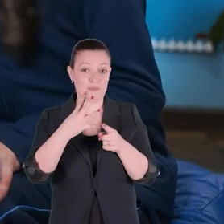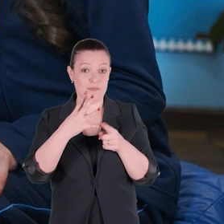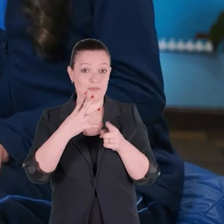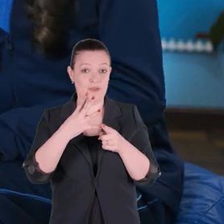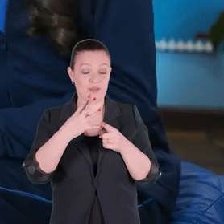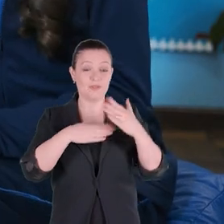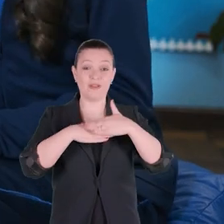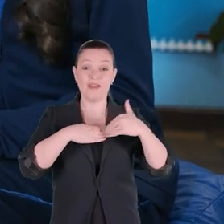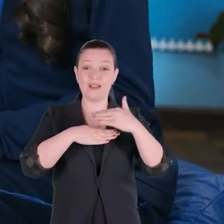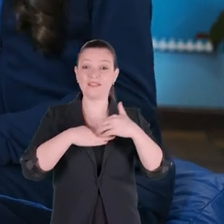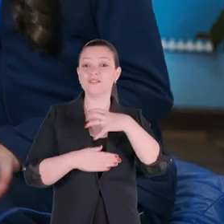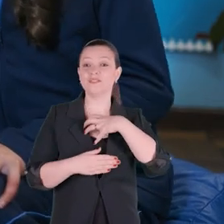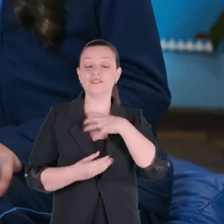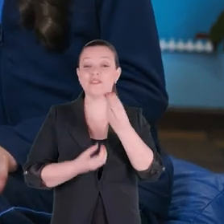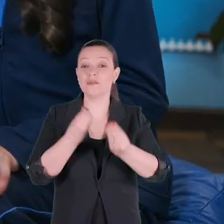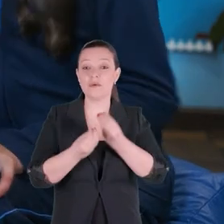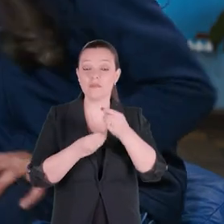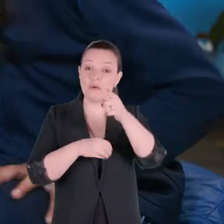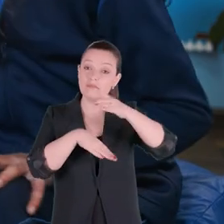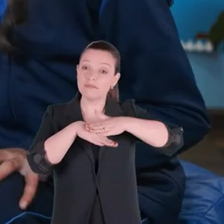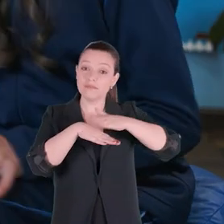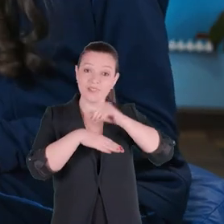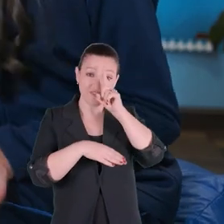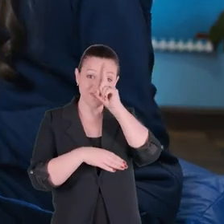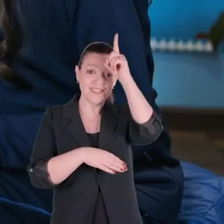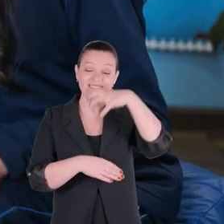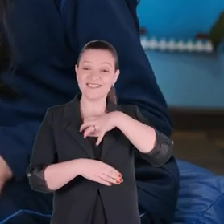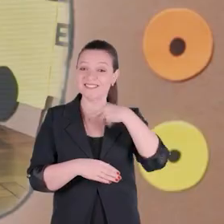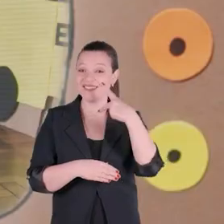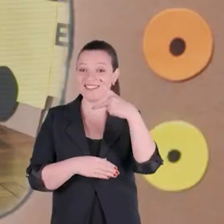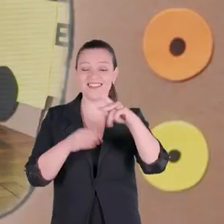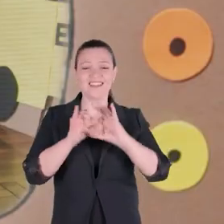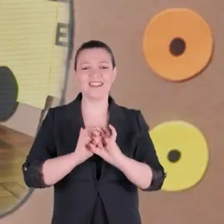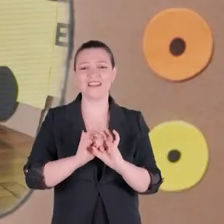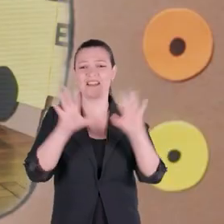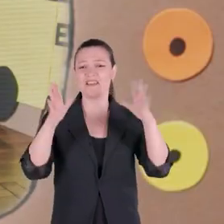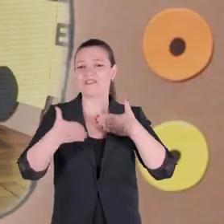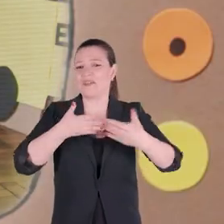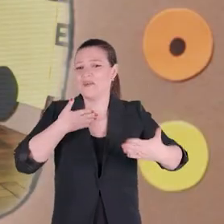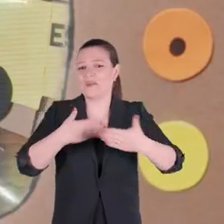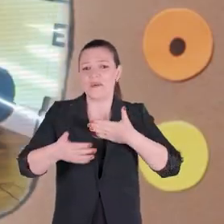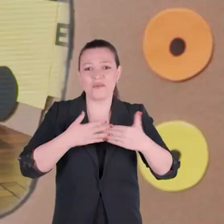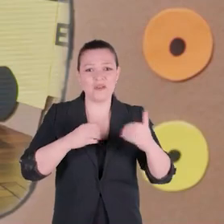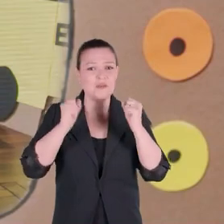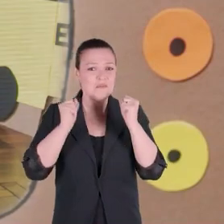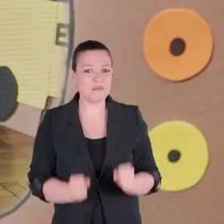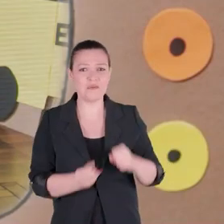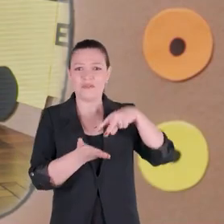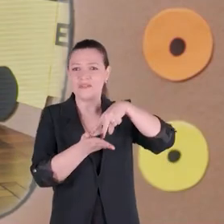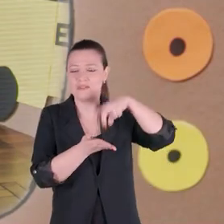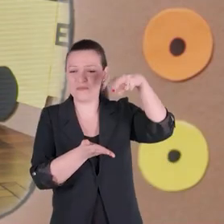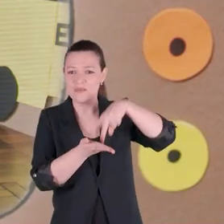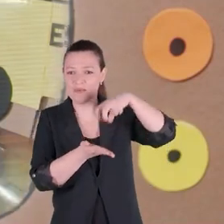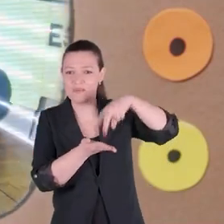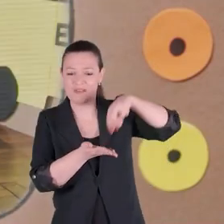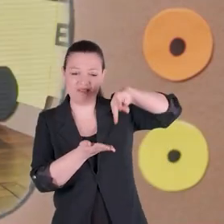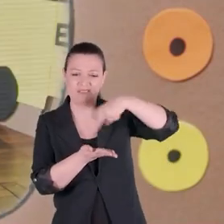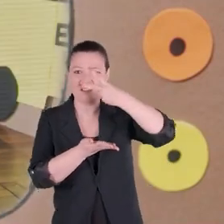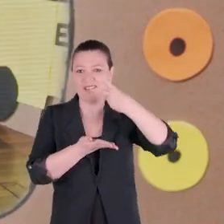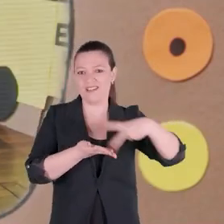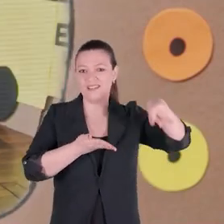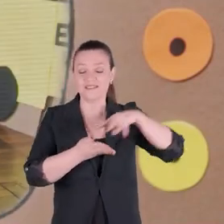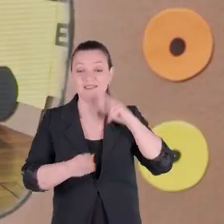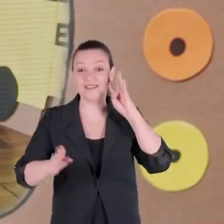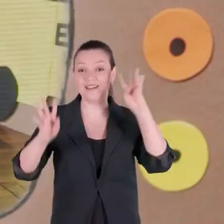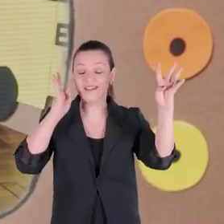Jeito número 4, o jeito que você inventar. Vale qualquer coisa, vale tudo junto. Vale